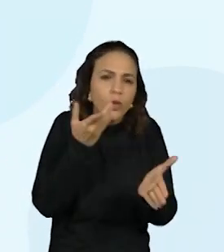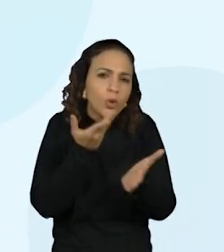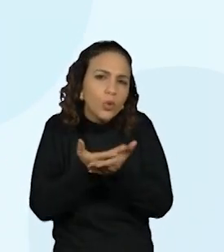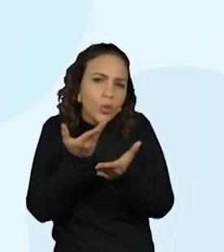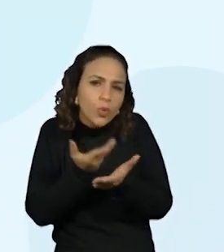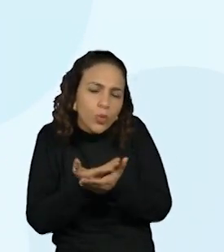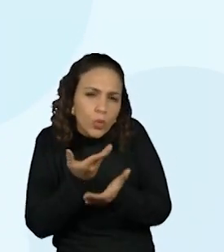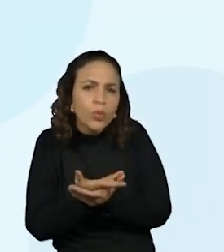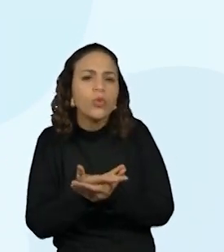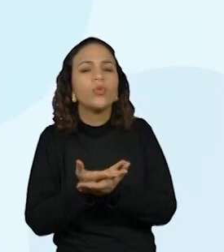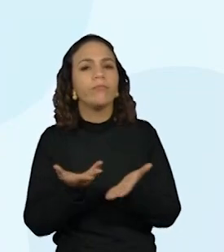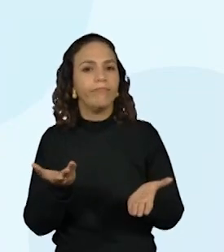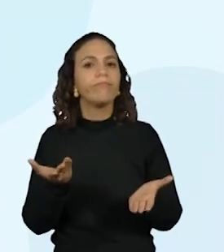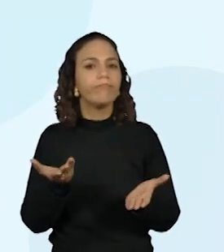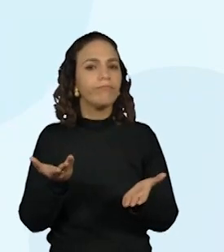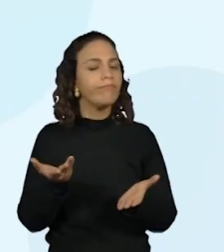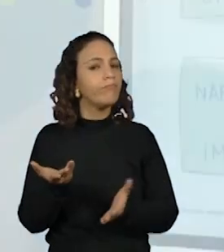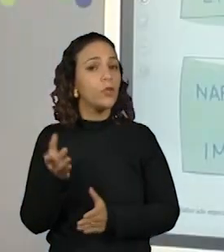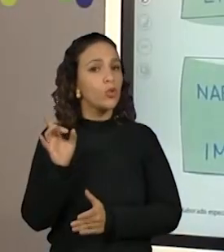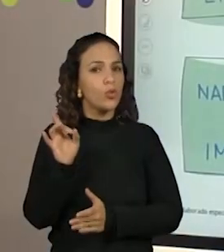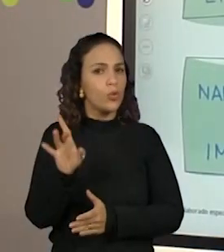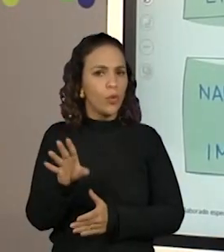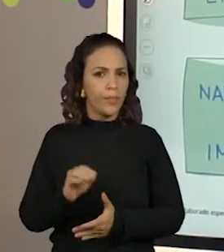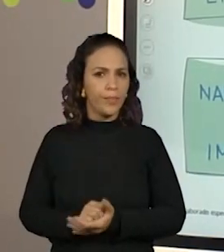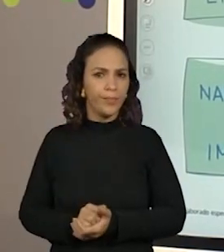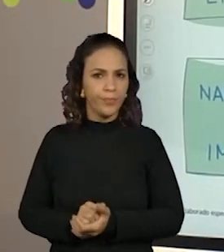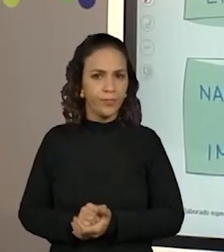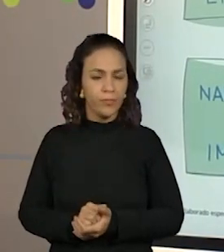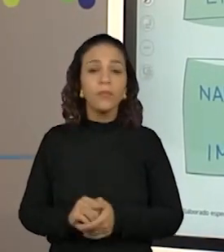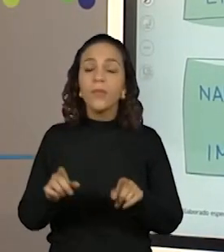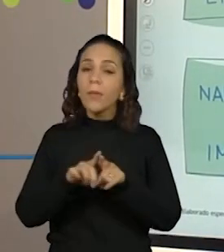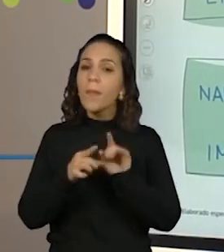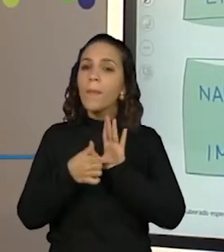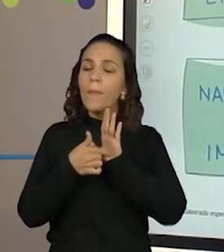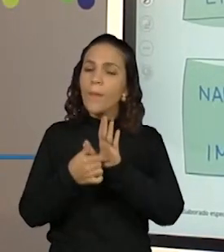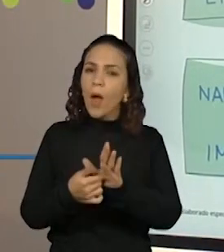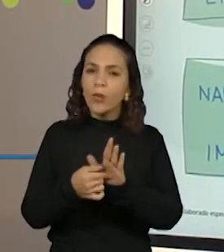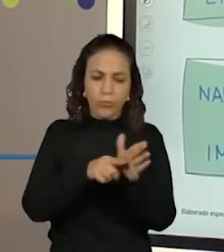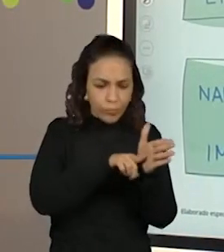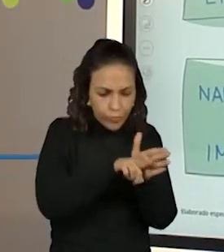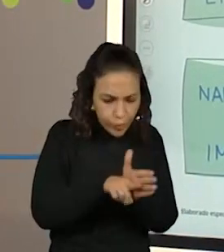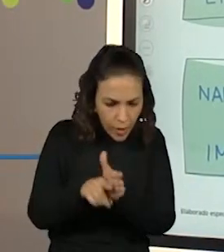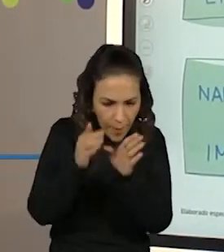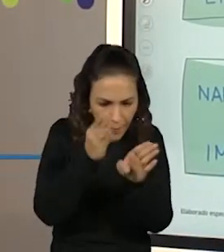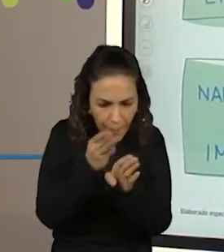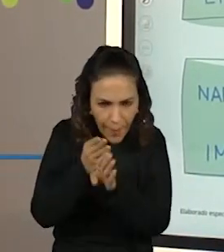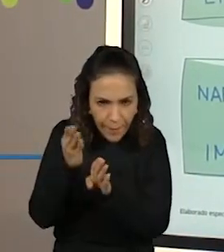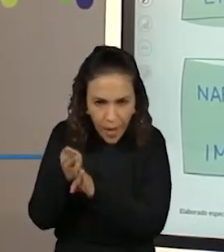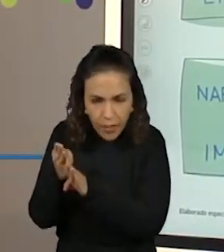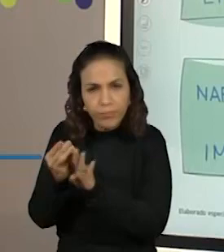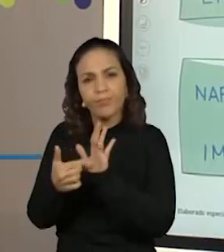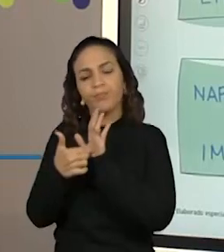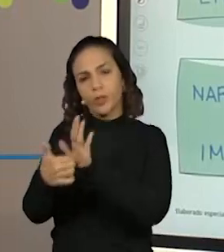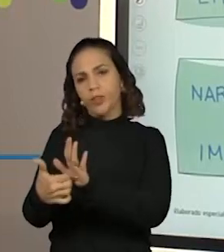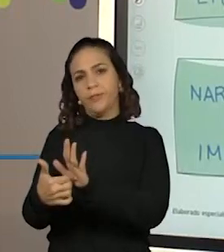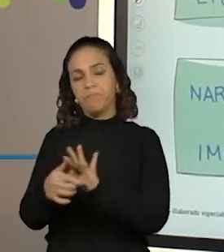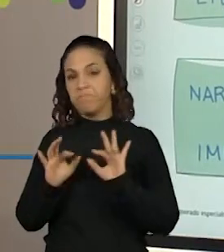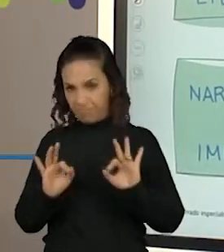observado. O texto se referia ao estudo e aponta os dados do estudo que foi realizado,